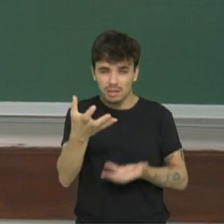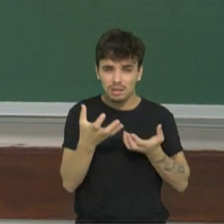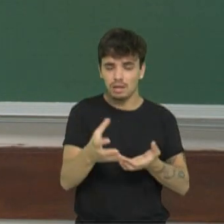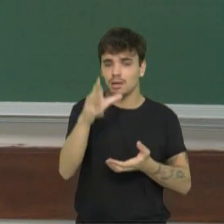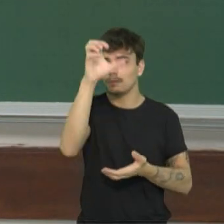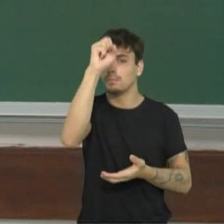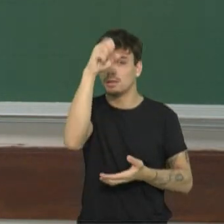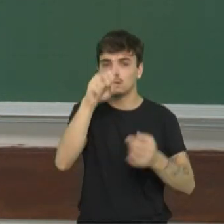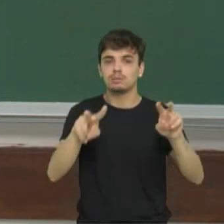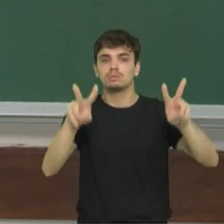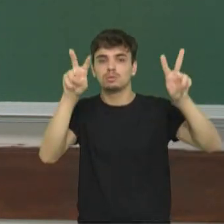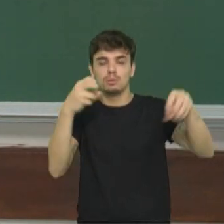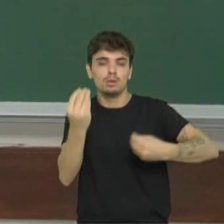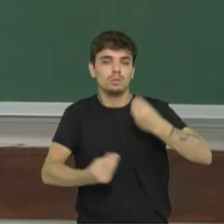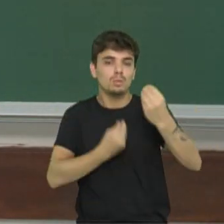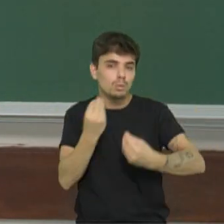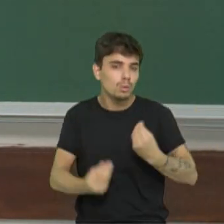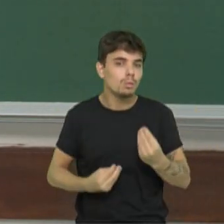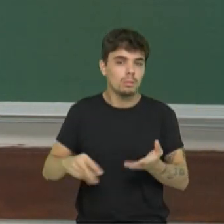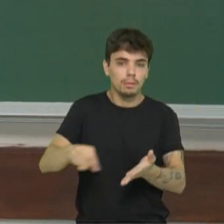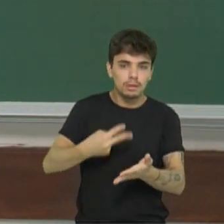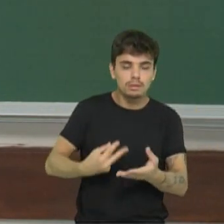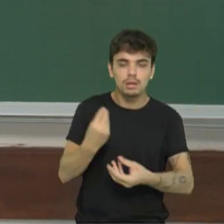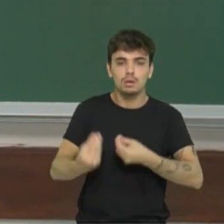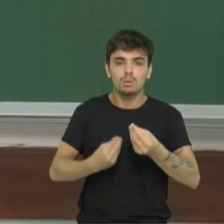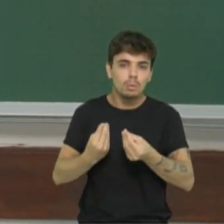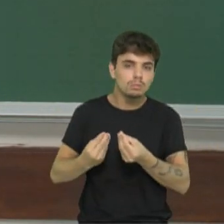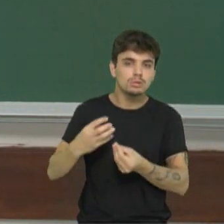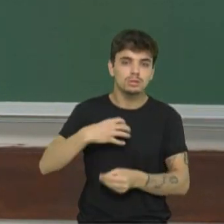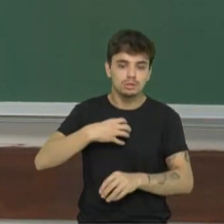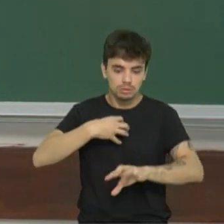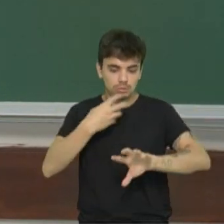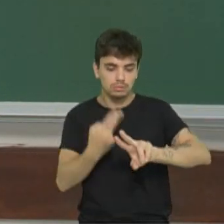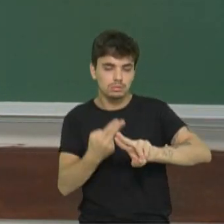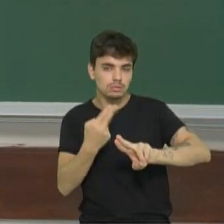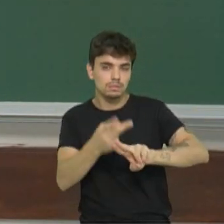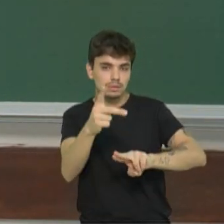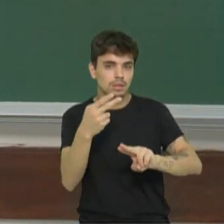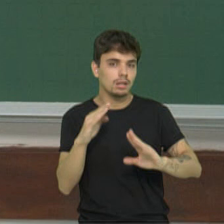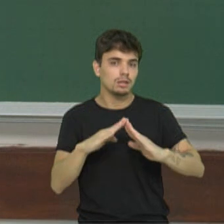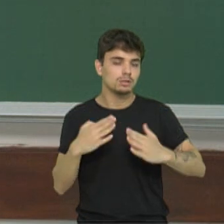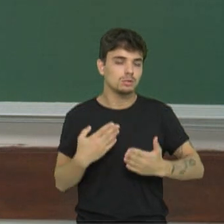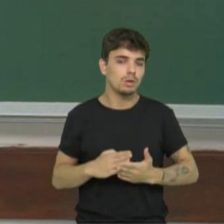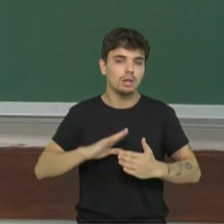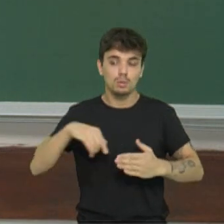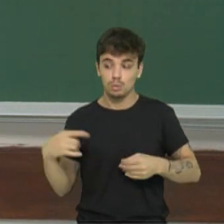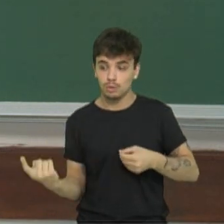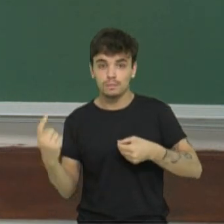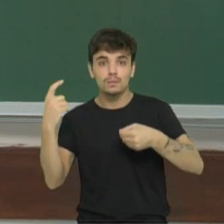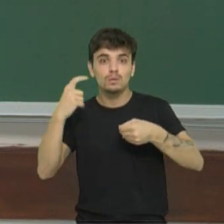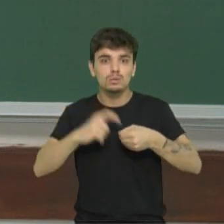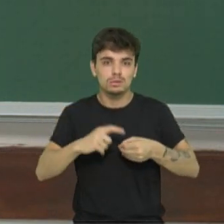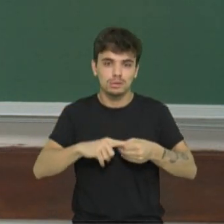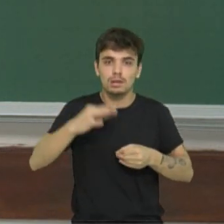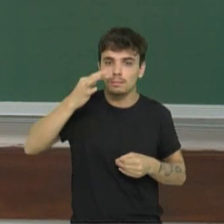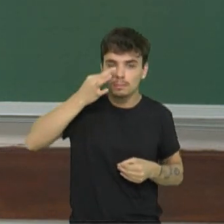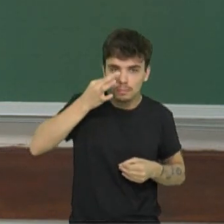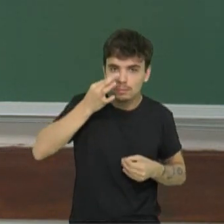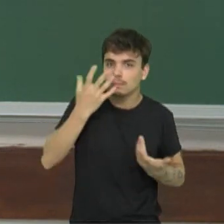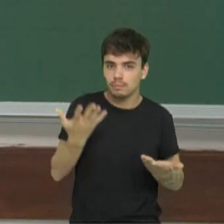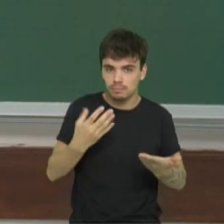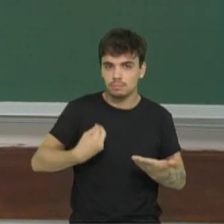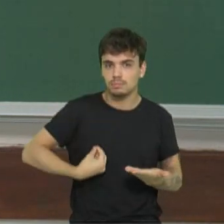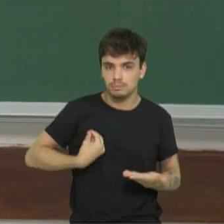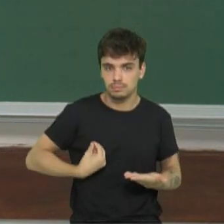aí sobre o hip hop, algum passo para depois você usar lá na escola, quando a gente voltar para as nossas